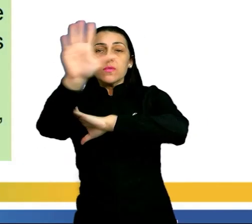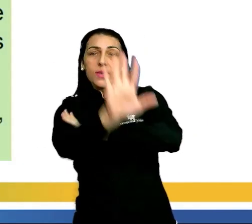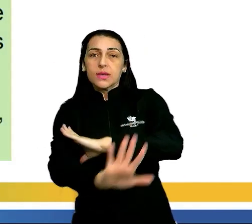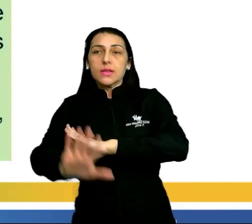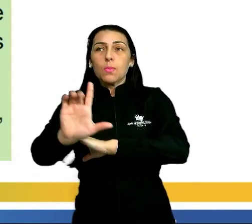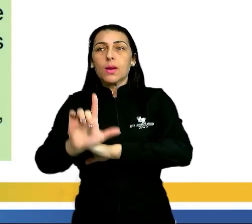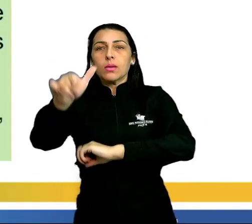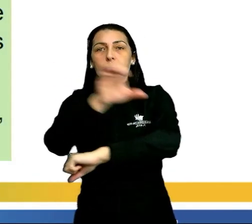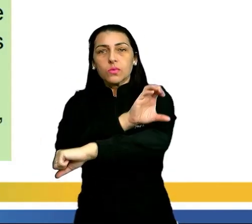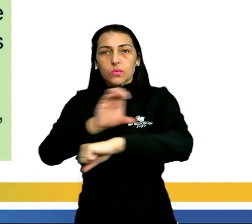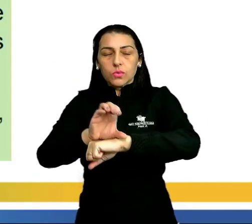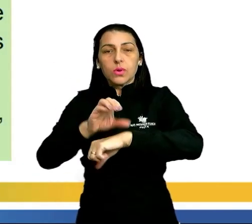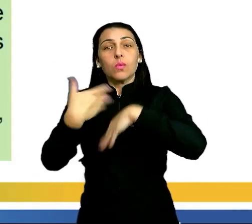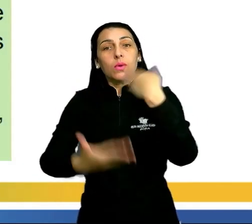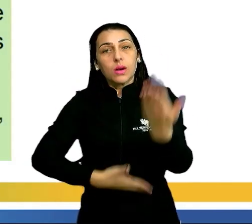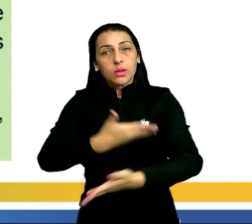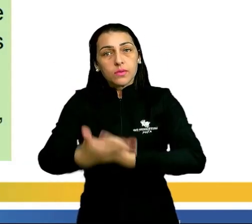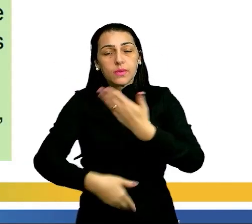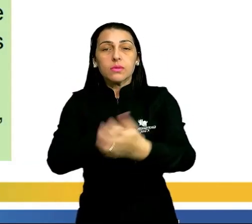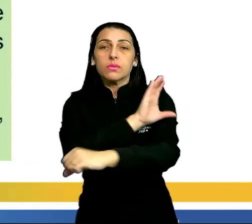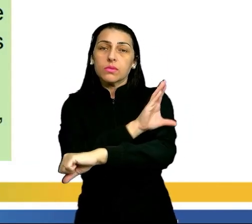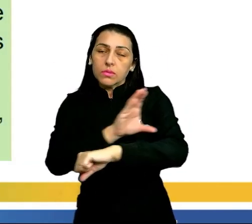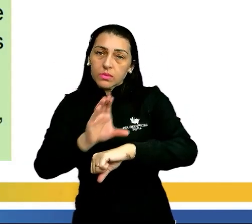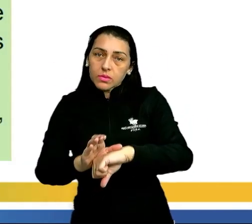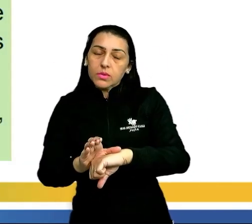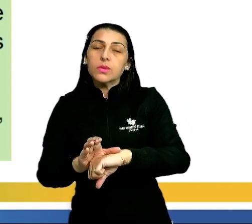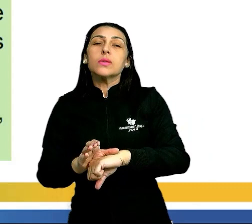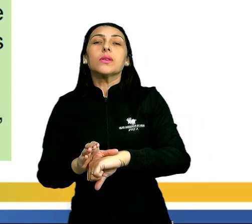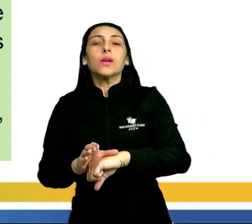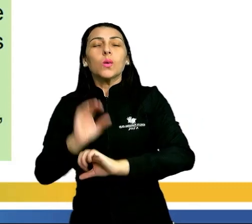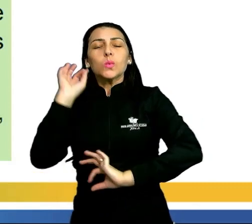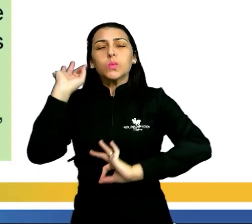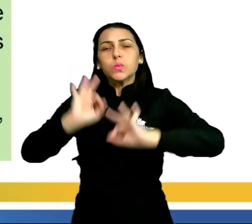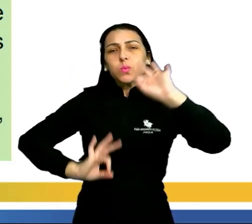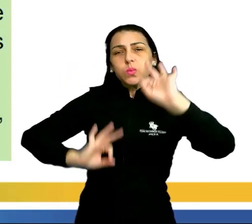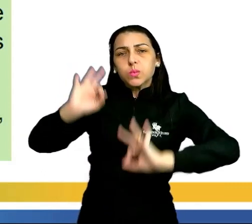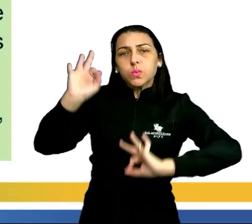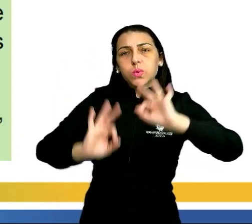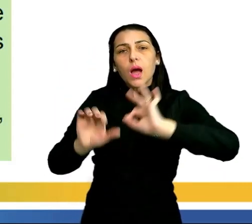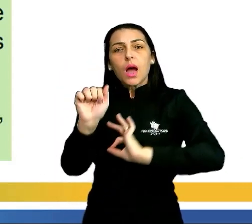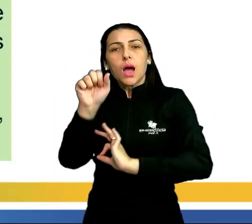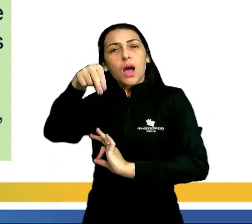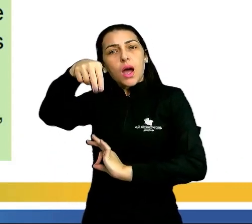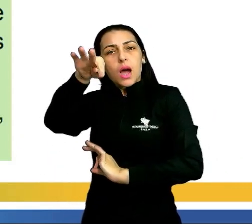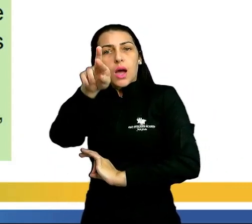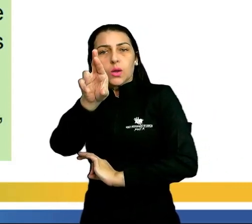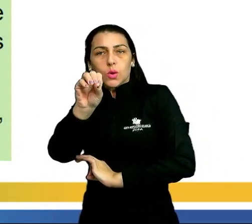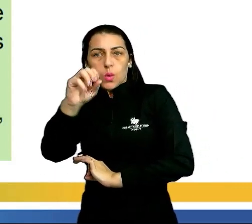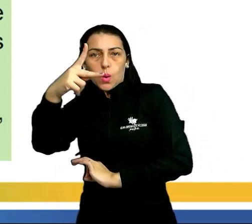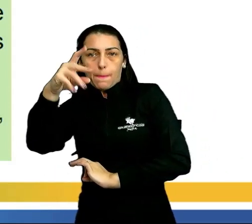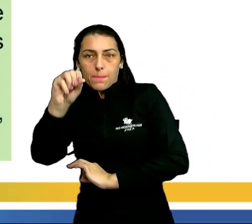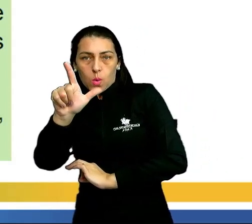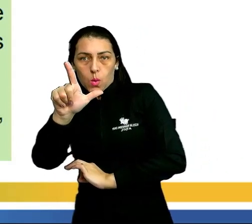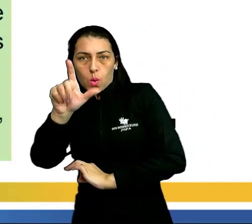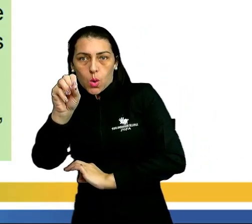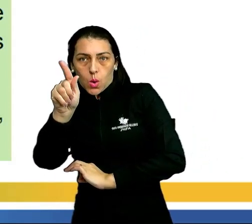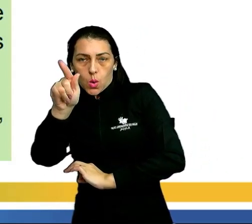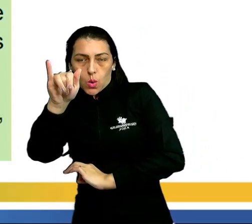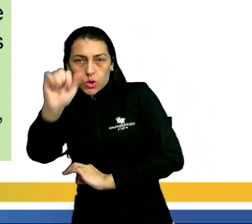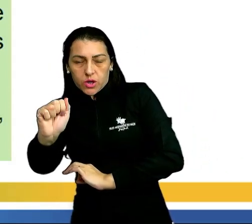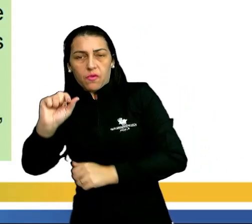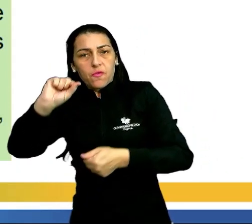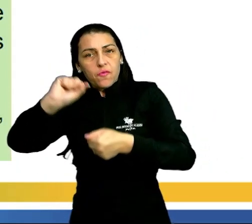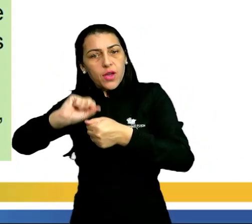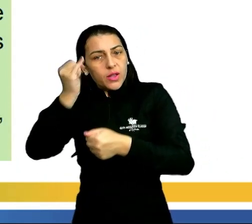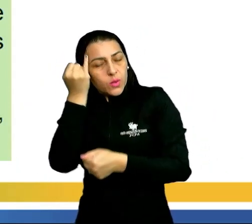universal. Então, o relativismo cultural é uma construção da antropologia idealizada por nomes como, por